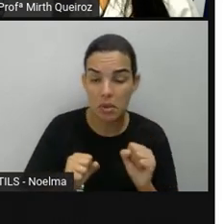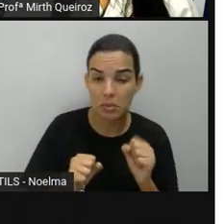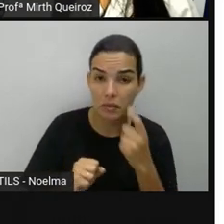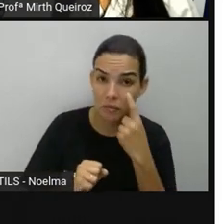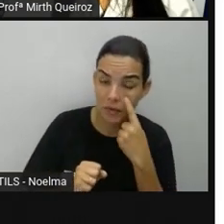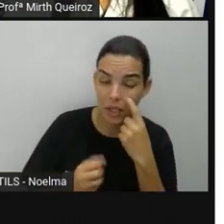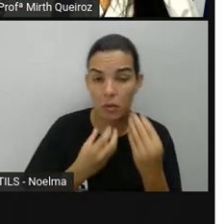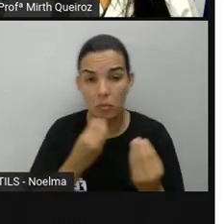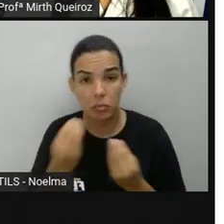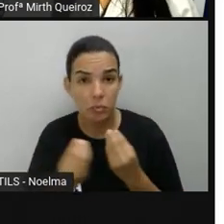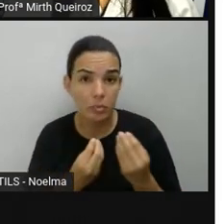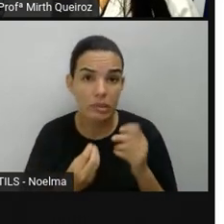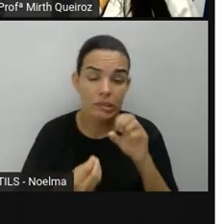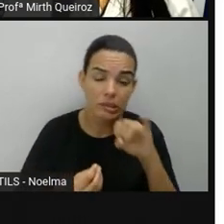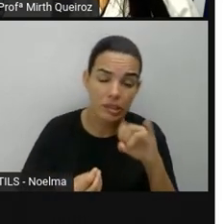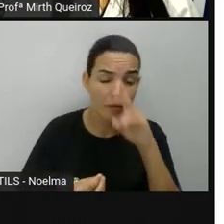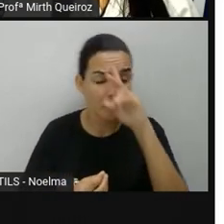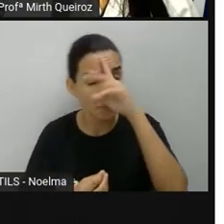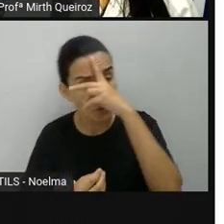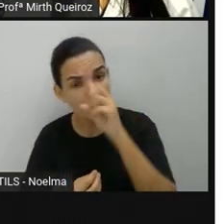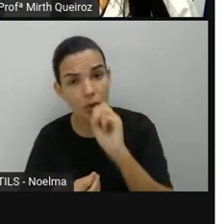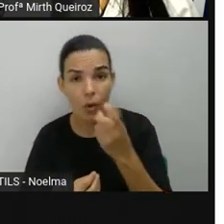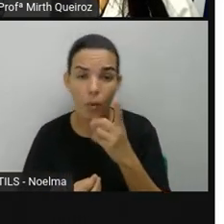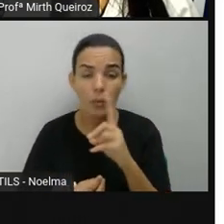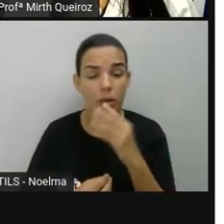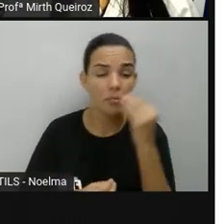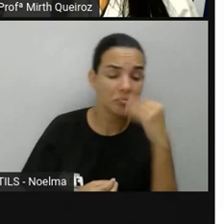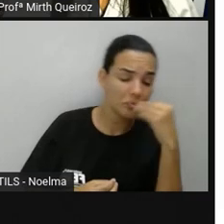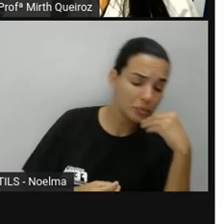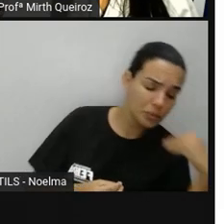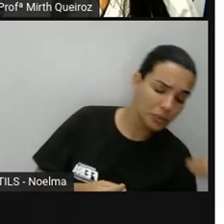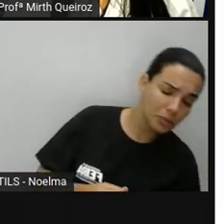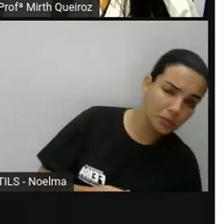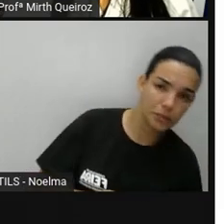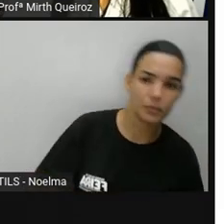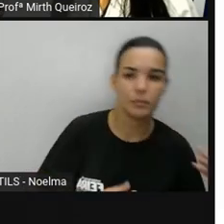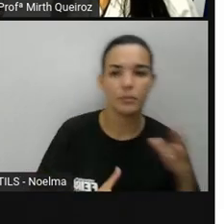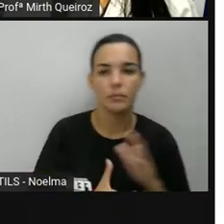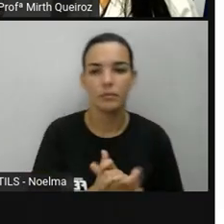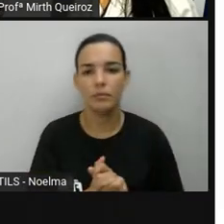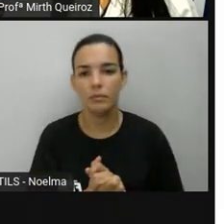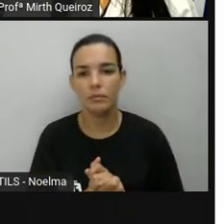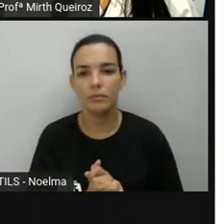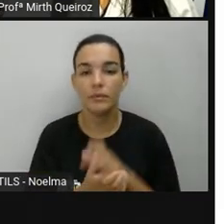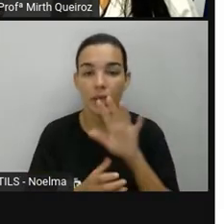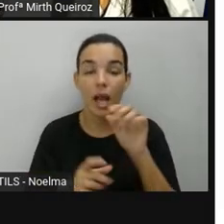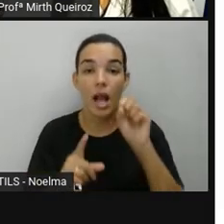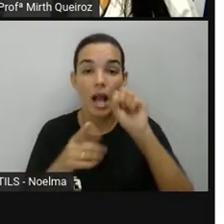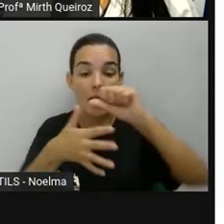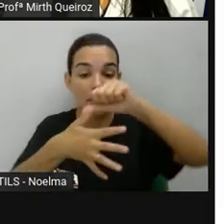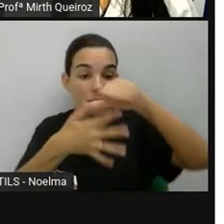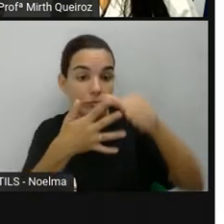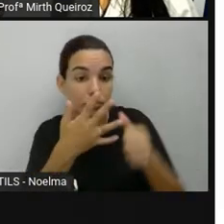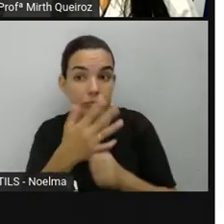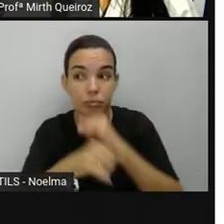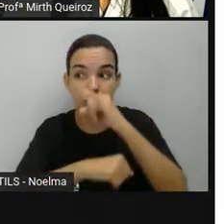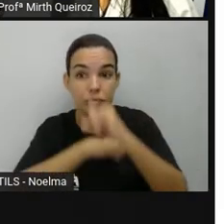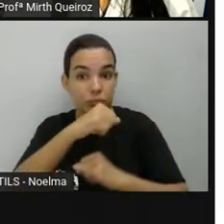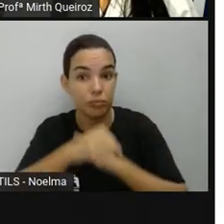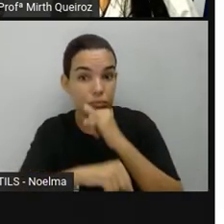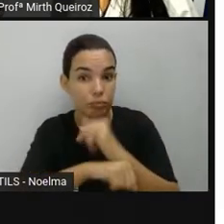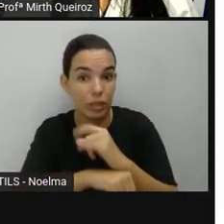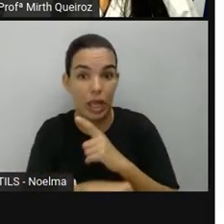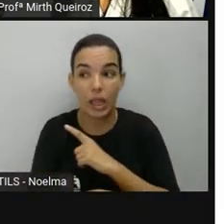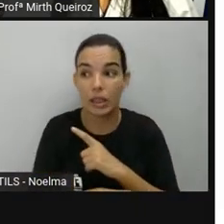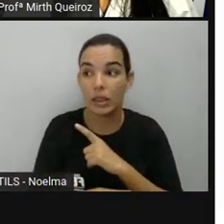tem, é que eles vão se fortalecendo ou vão se enfraquecendo. As redes sociais, então, elas são